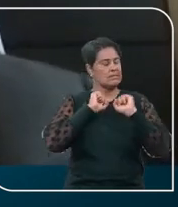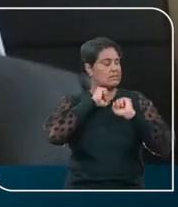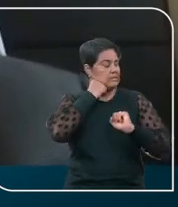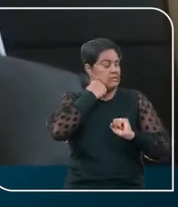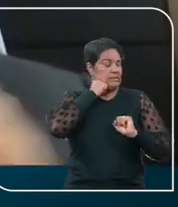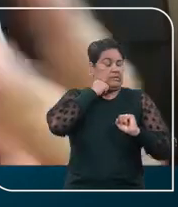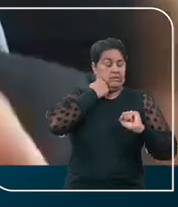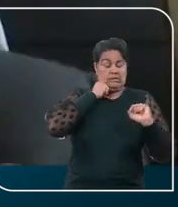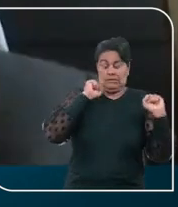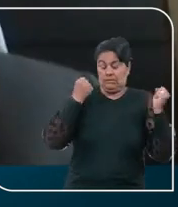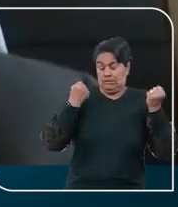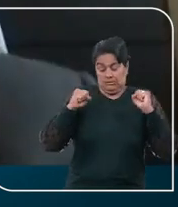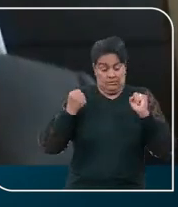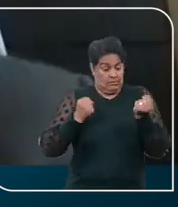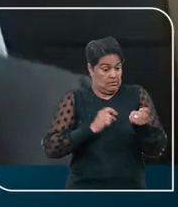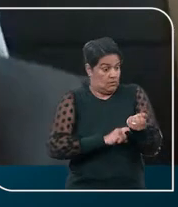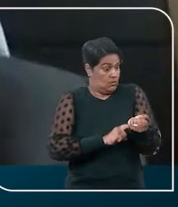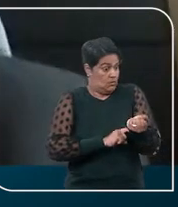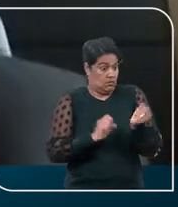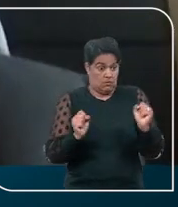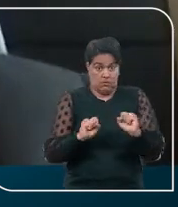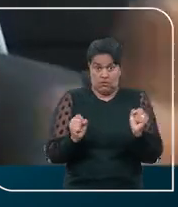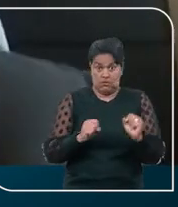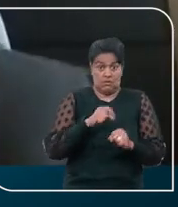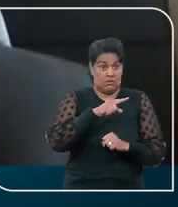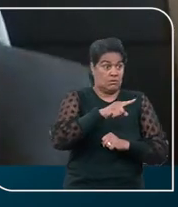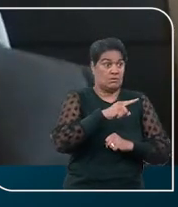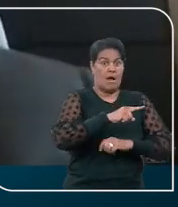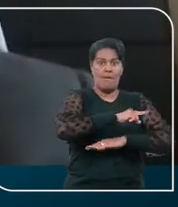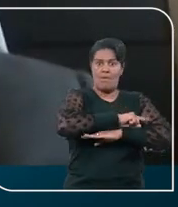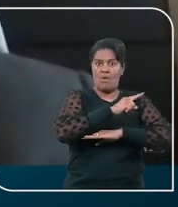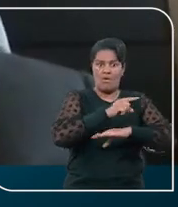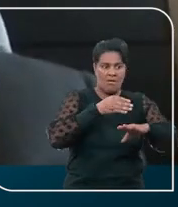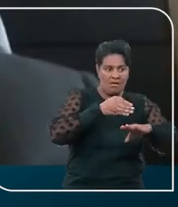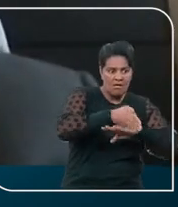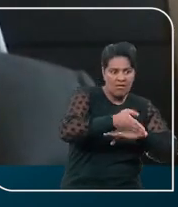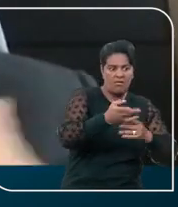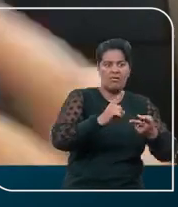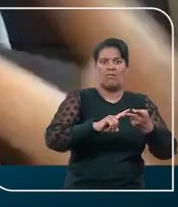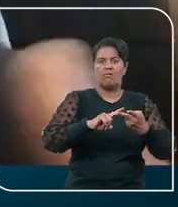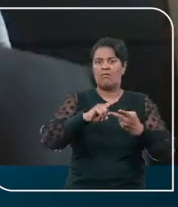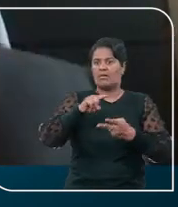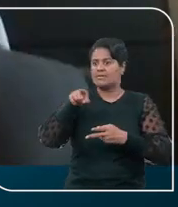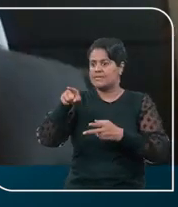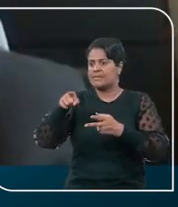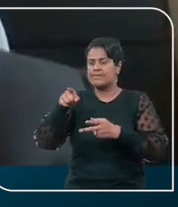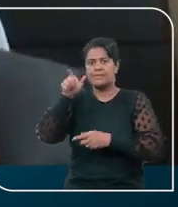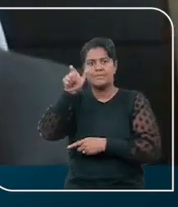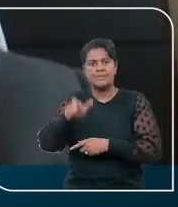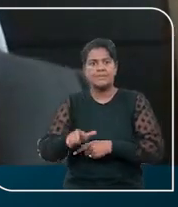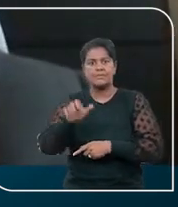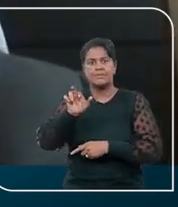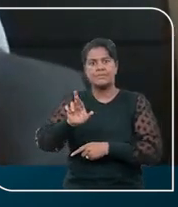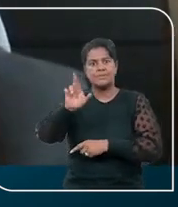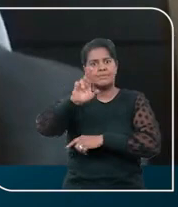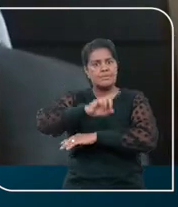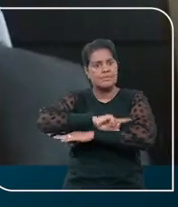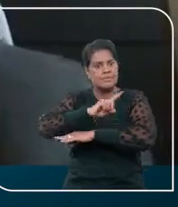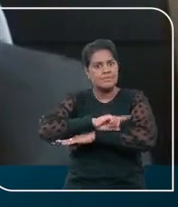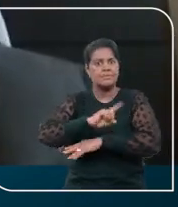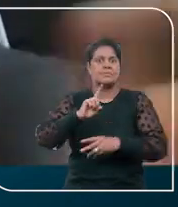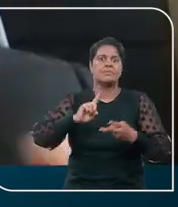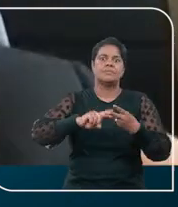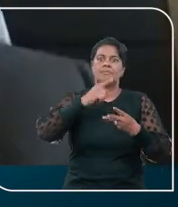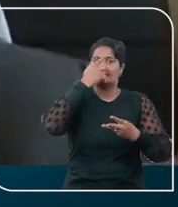desgaste, sobrecarrega ali a portaria, sobrecarrega a gestão, sobrecarrega os funcionários do